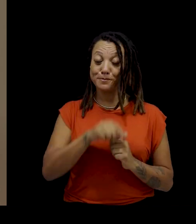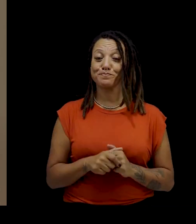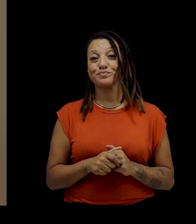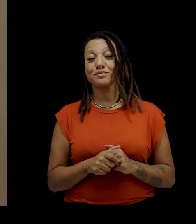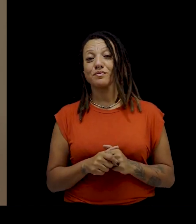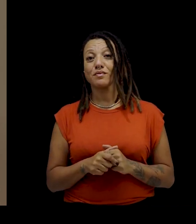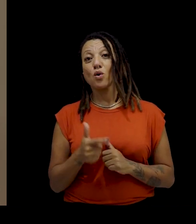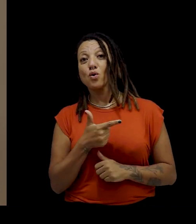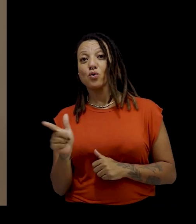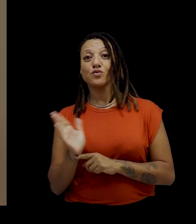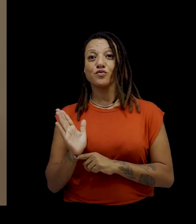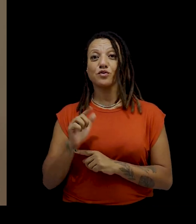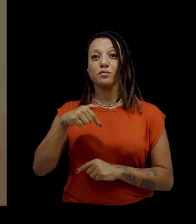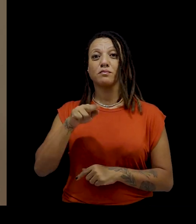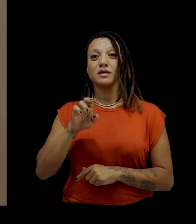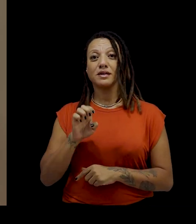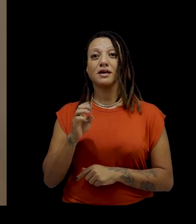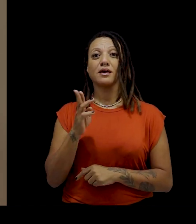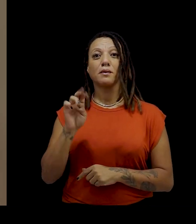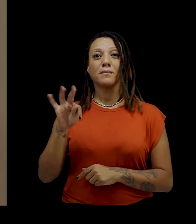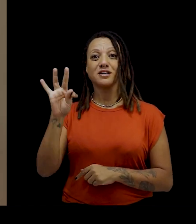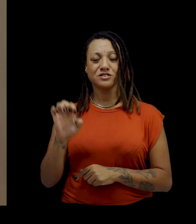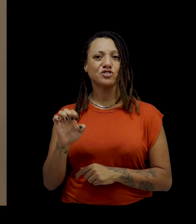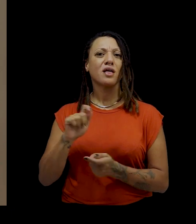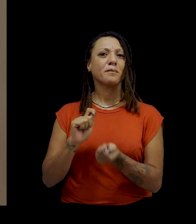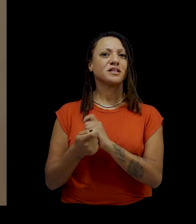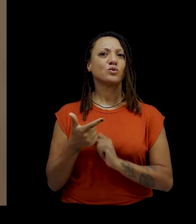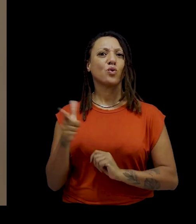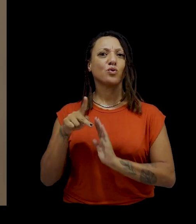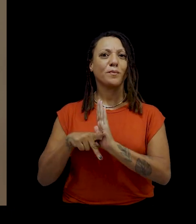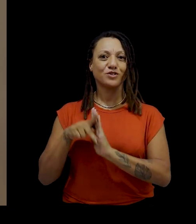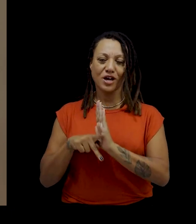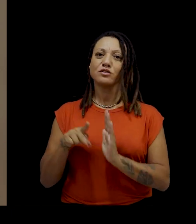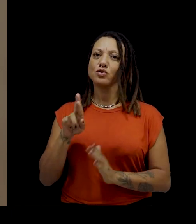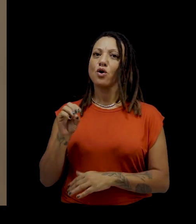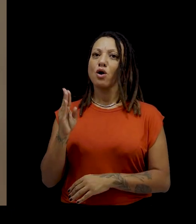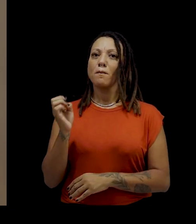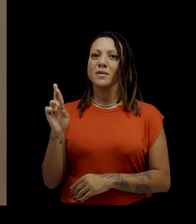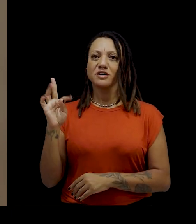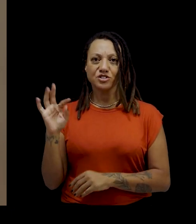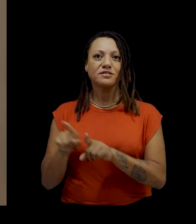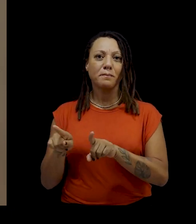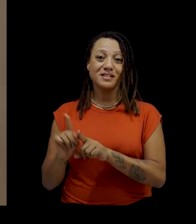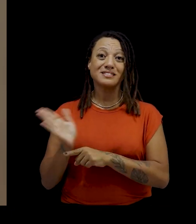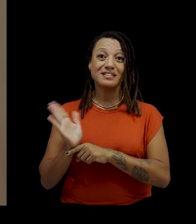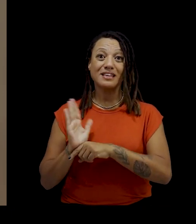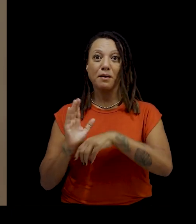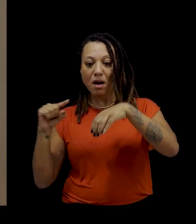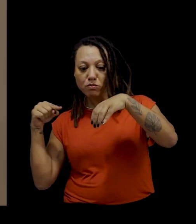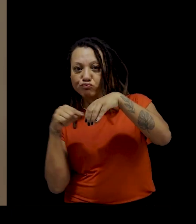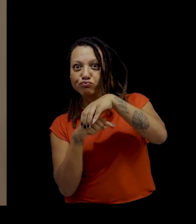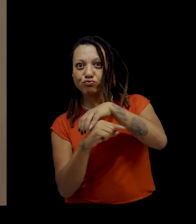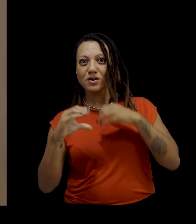O Quebrante é uma adaptação de um outro projeto do Robert Smithson, que é o Cinema